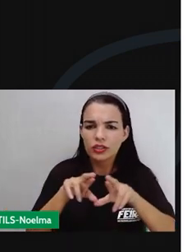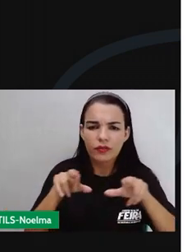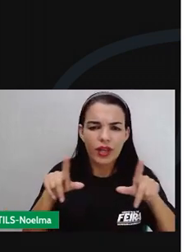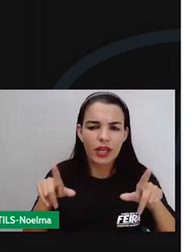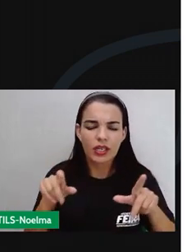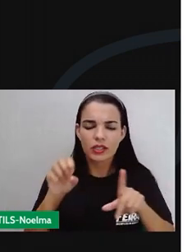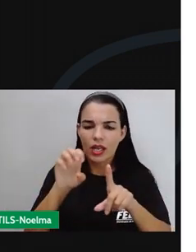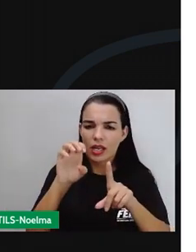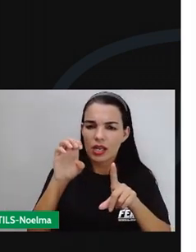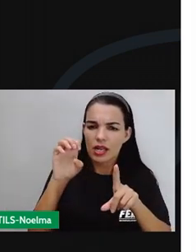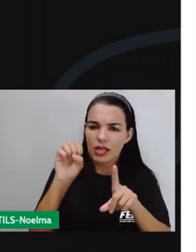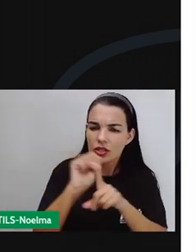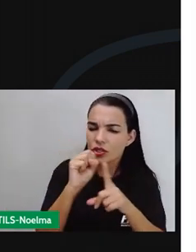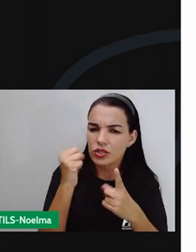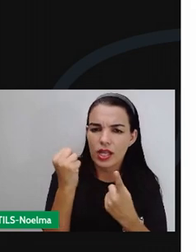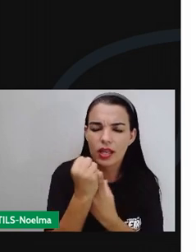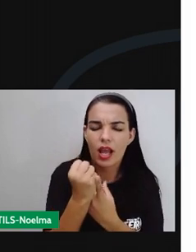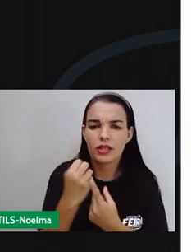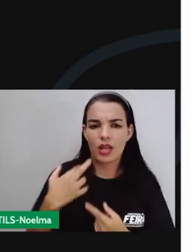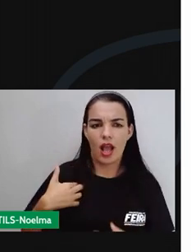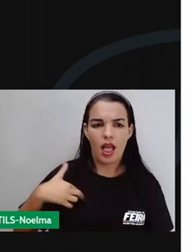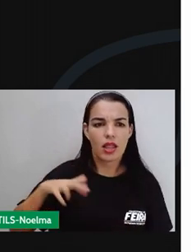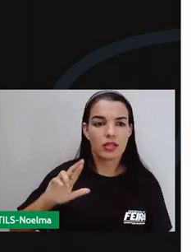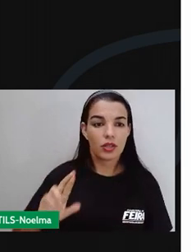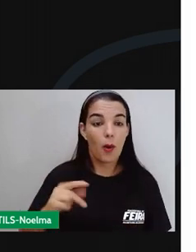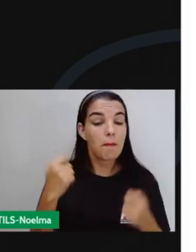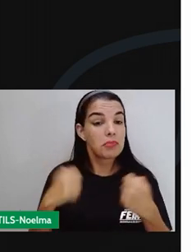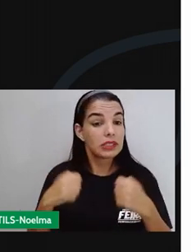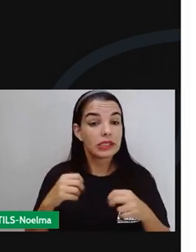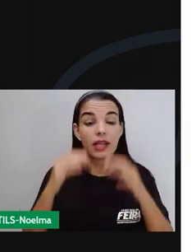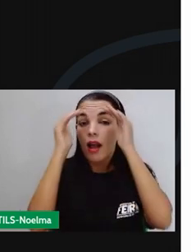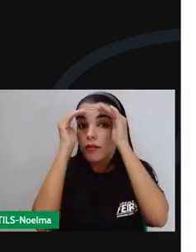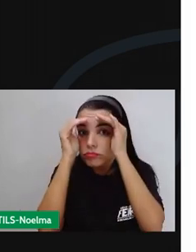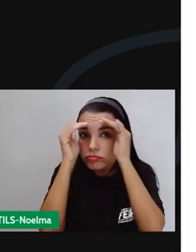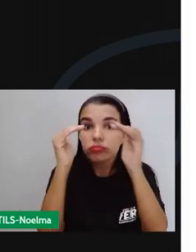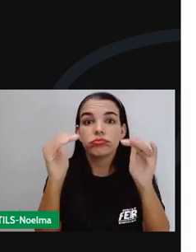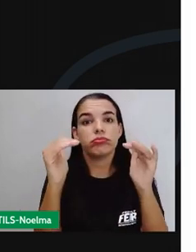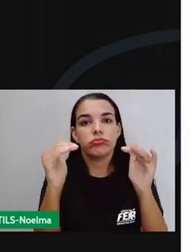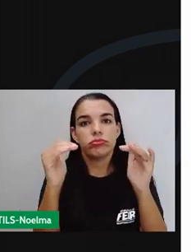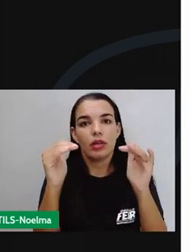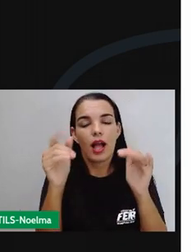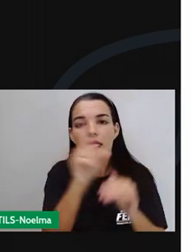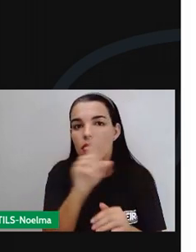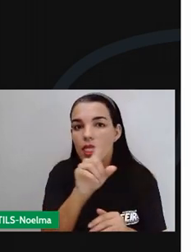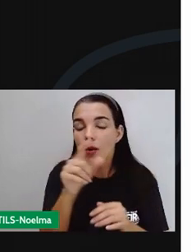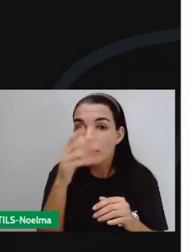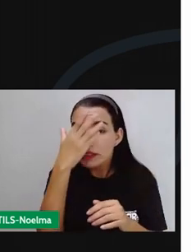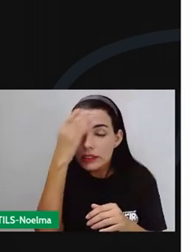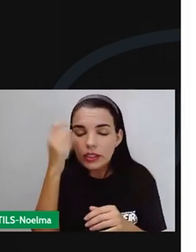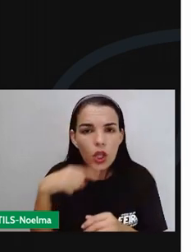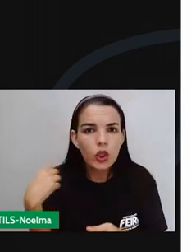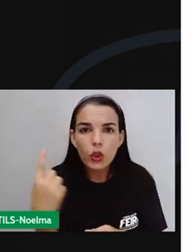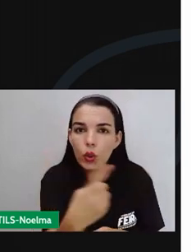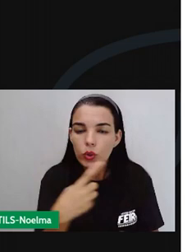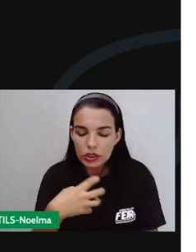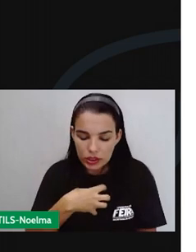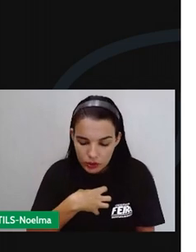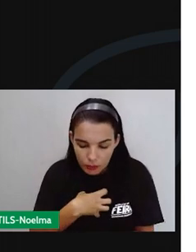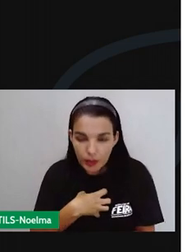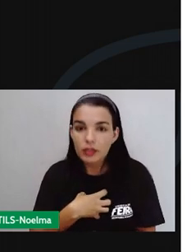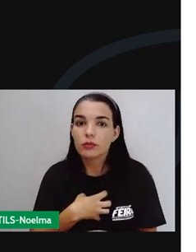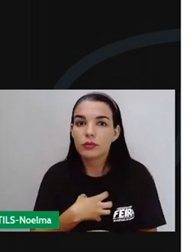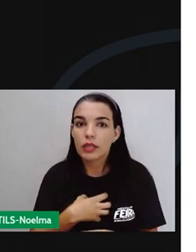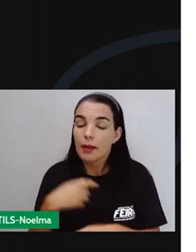crenças, a gente sempre precisa respeitá-lo. Não se esqueça que todos nós temos sentimentos e devemos ser